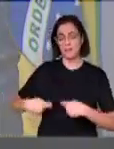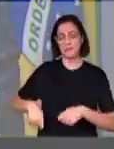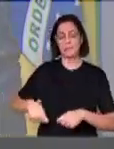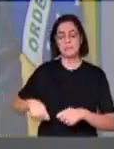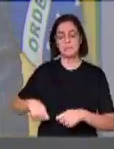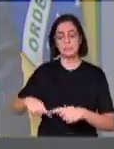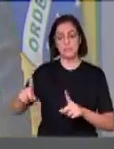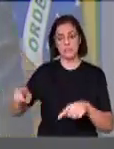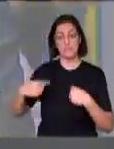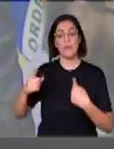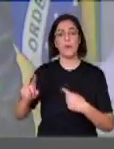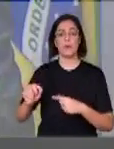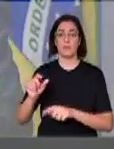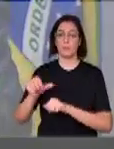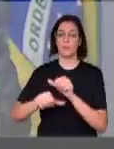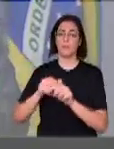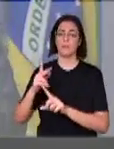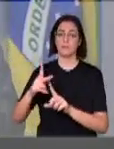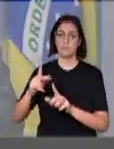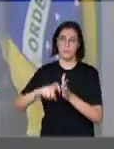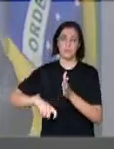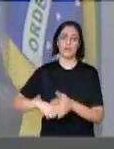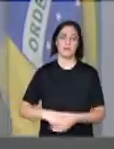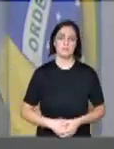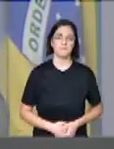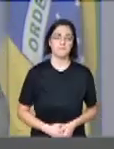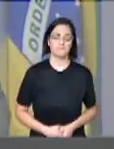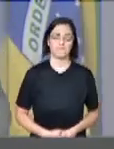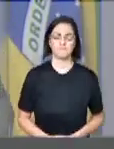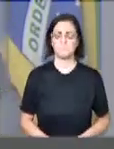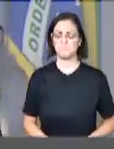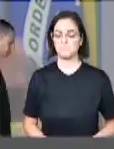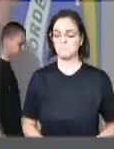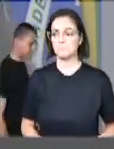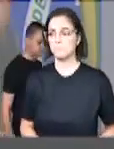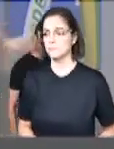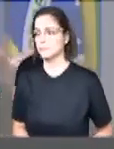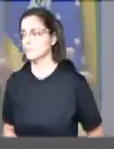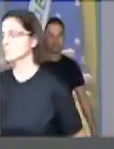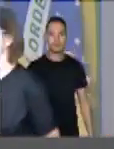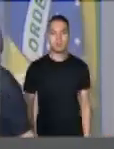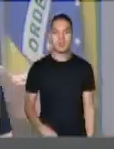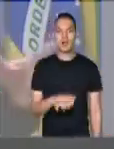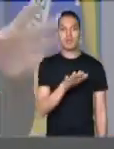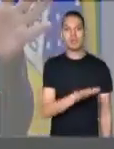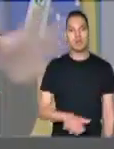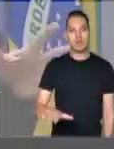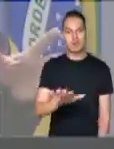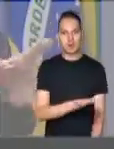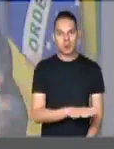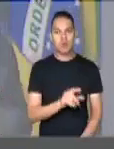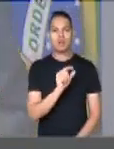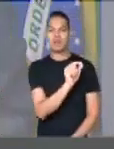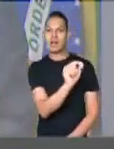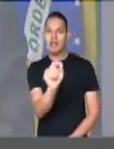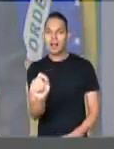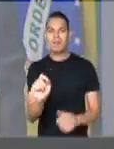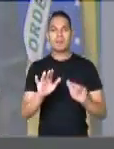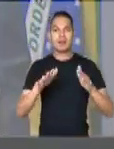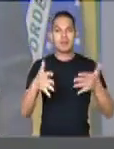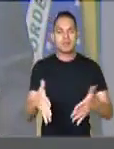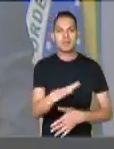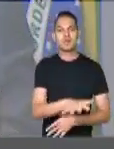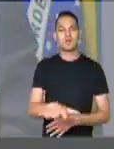essa reforma carece de participação de todos, de quem está participando dos